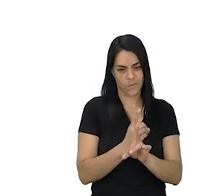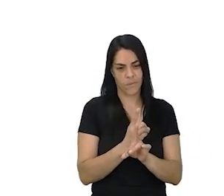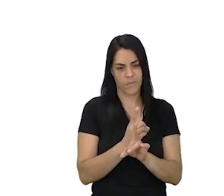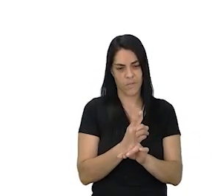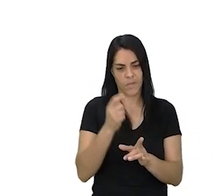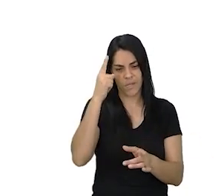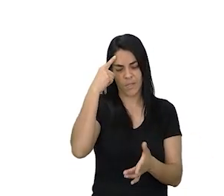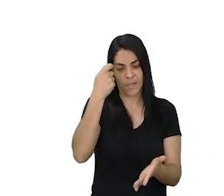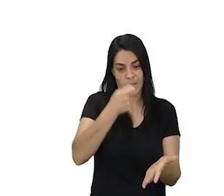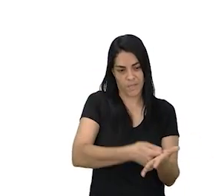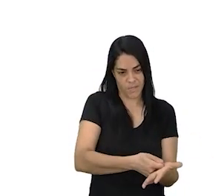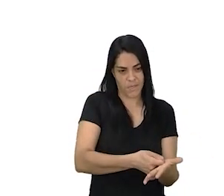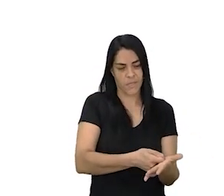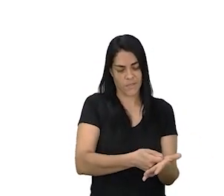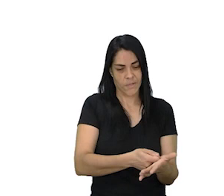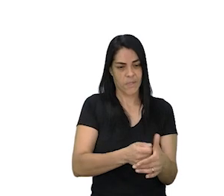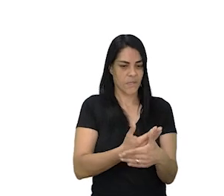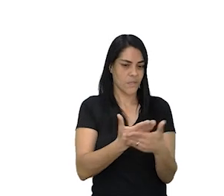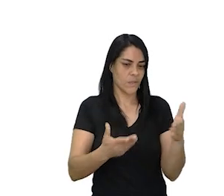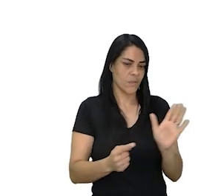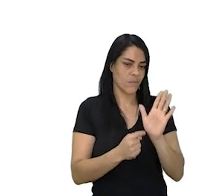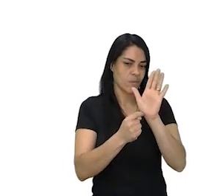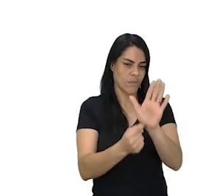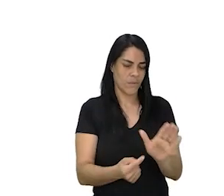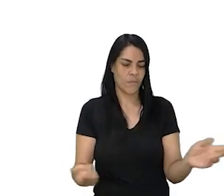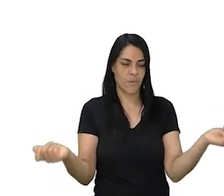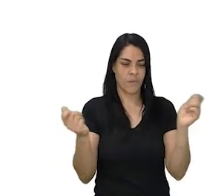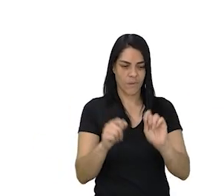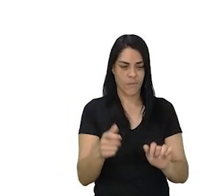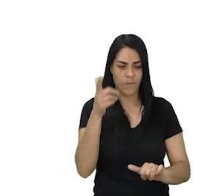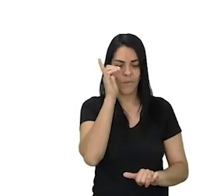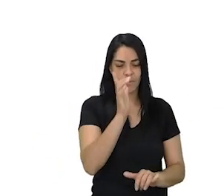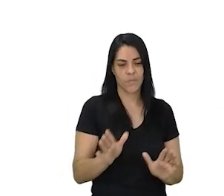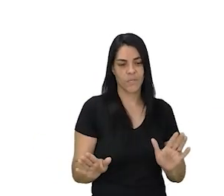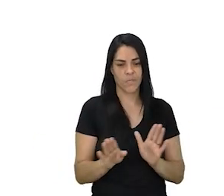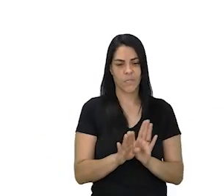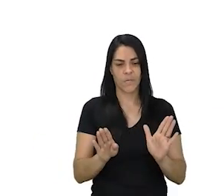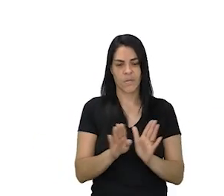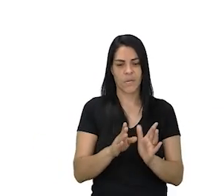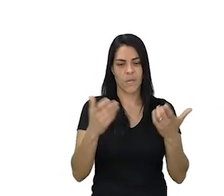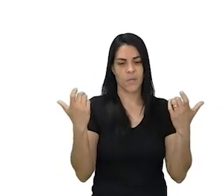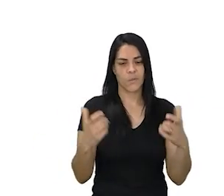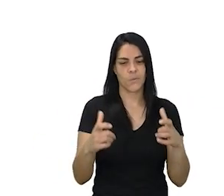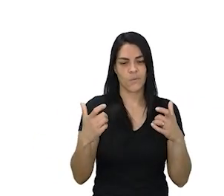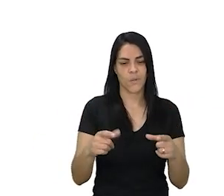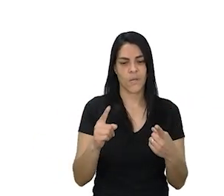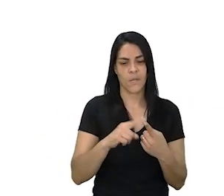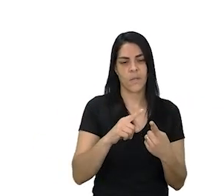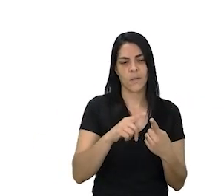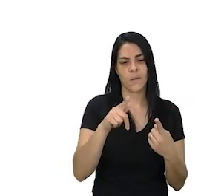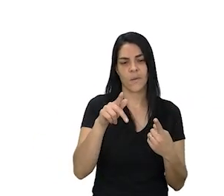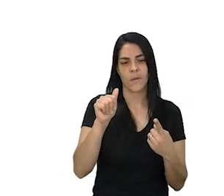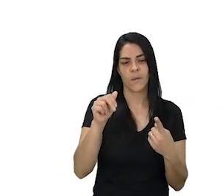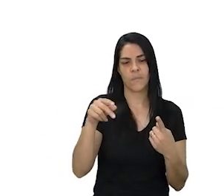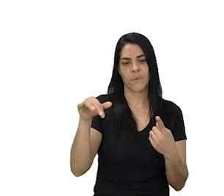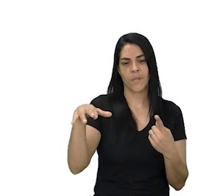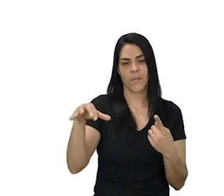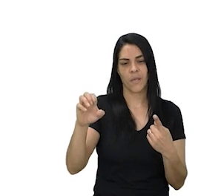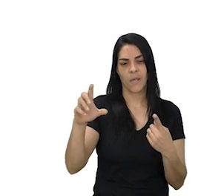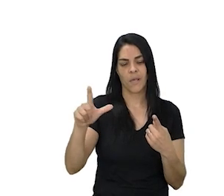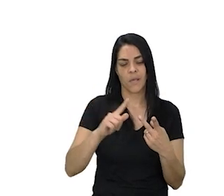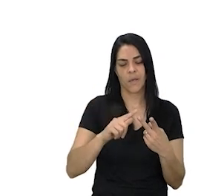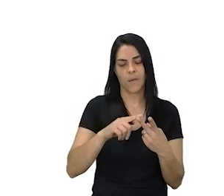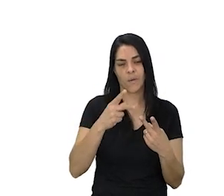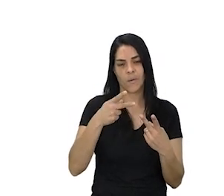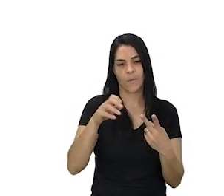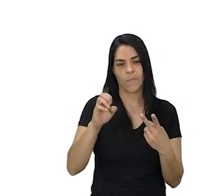mostrando aqui inúmeras possibilidades para chegar no lugar que o Gabriel, ou o Pedro,